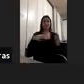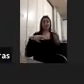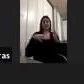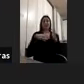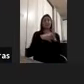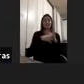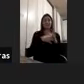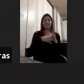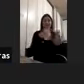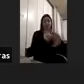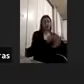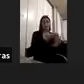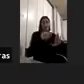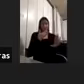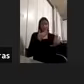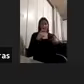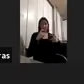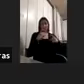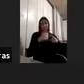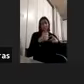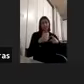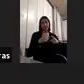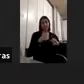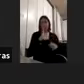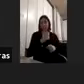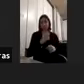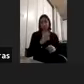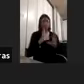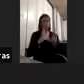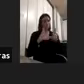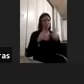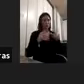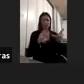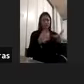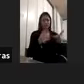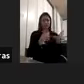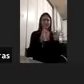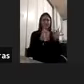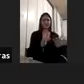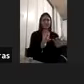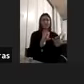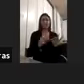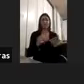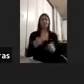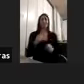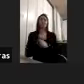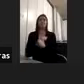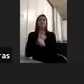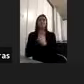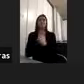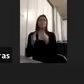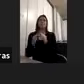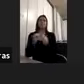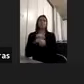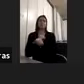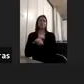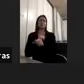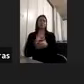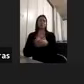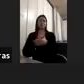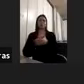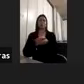Estava de atestado. Aí fiquei aguardando ele, né, para me dar a notícia. Quando ele saiu do médico,